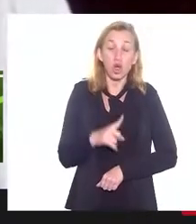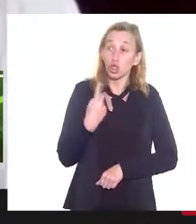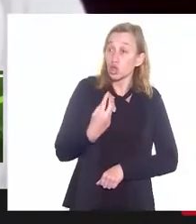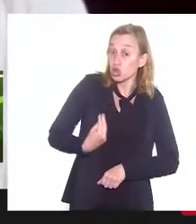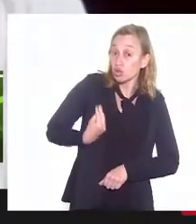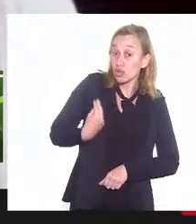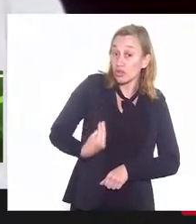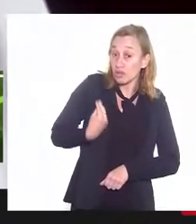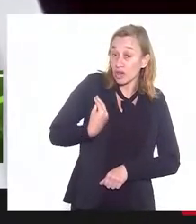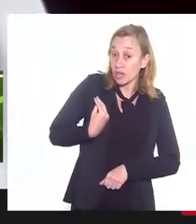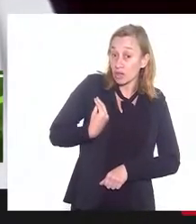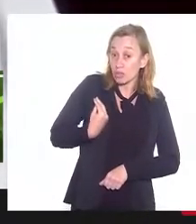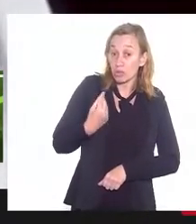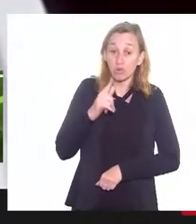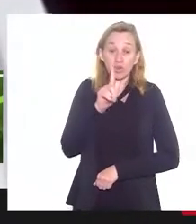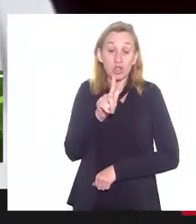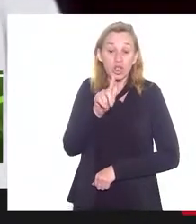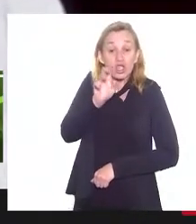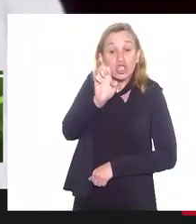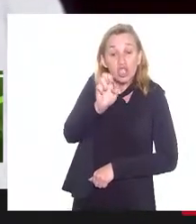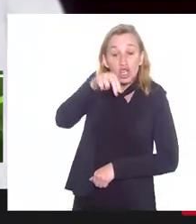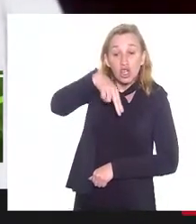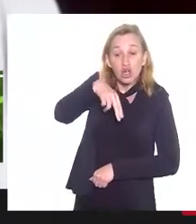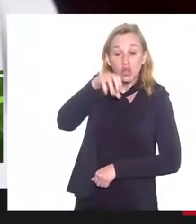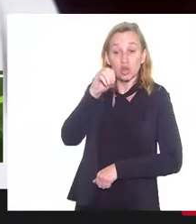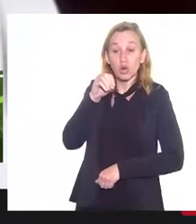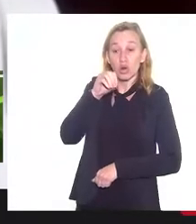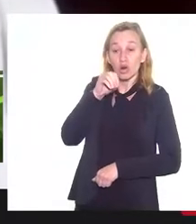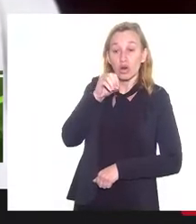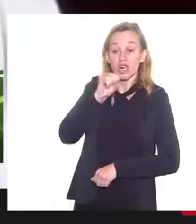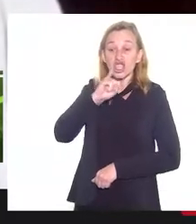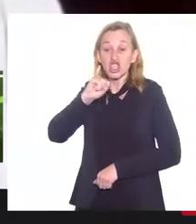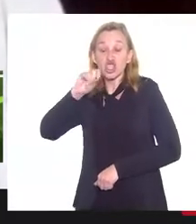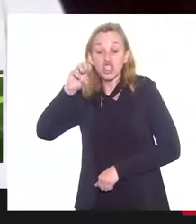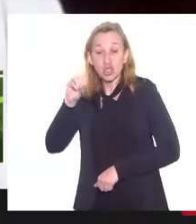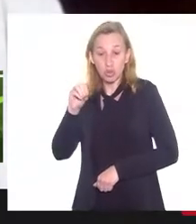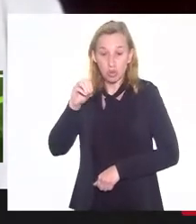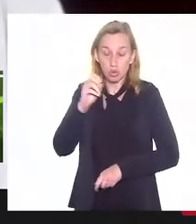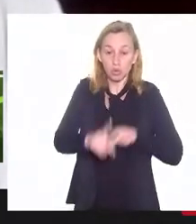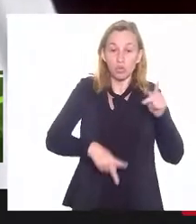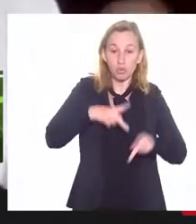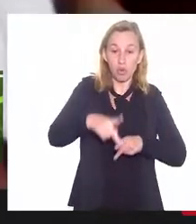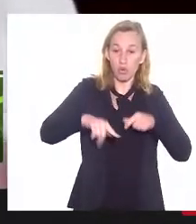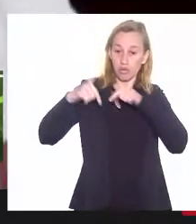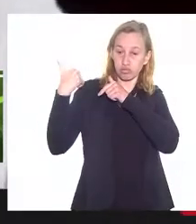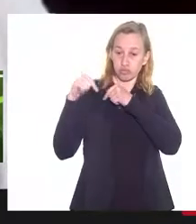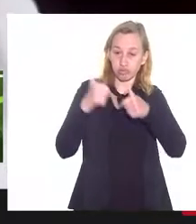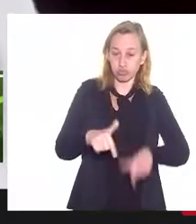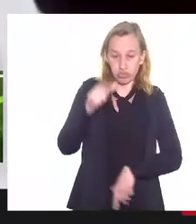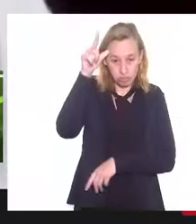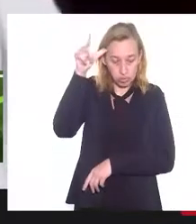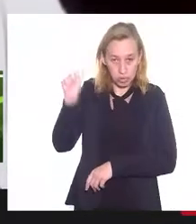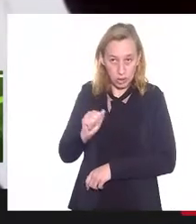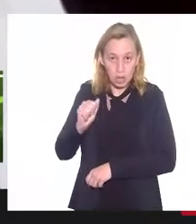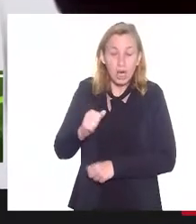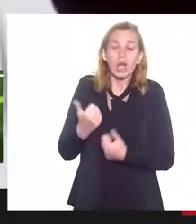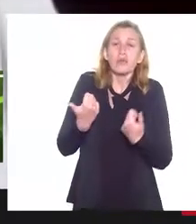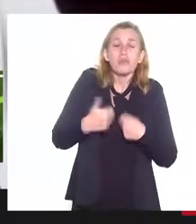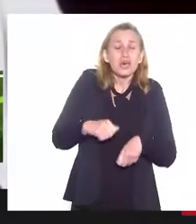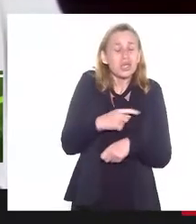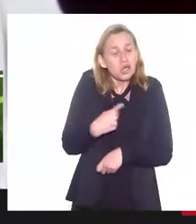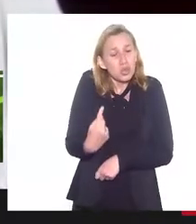um genocídio dos povos tradicionais de matriz africana. É preciso que a gente